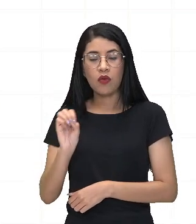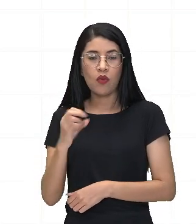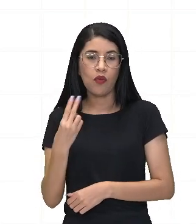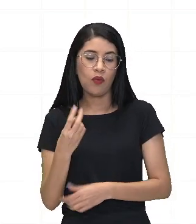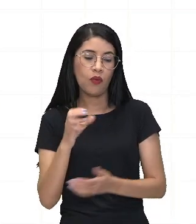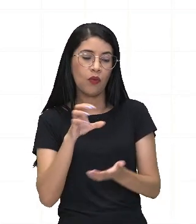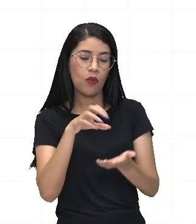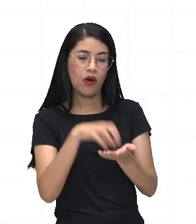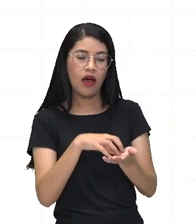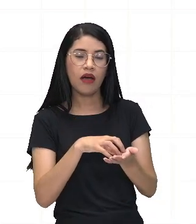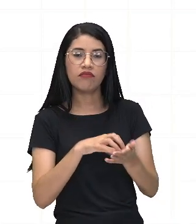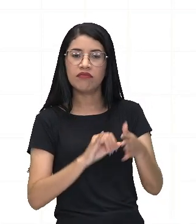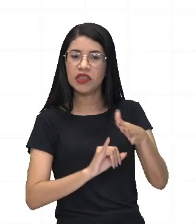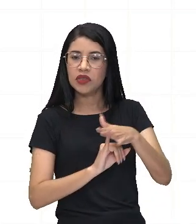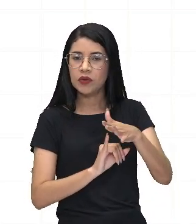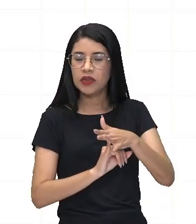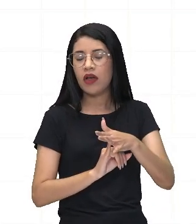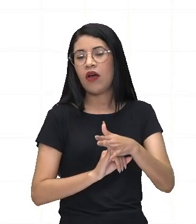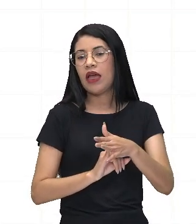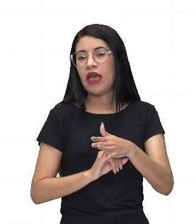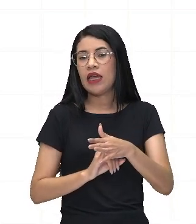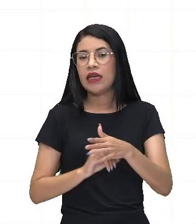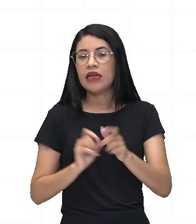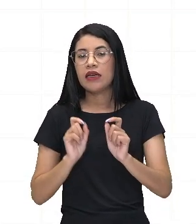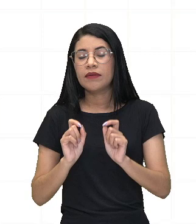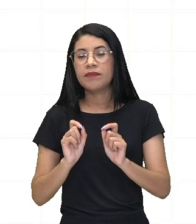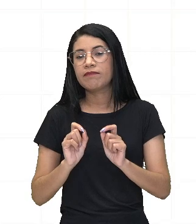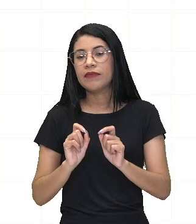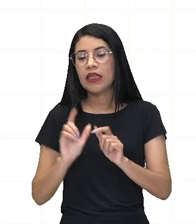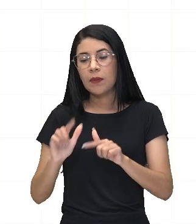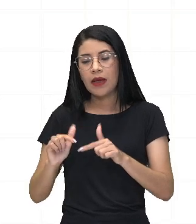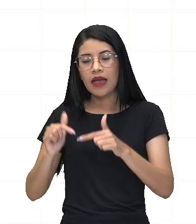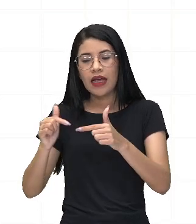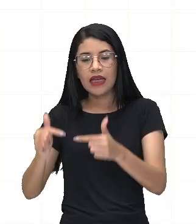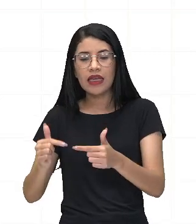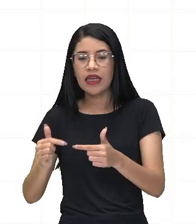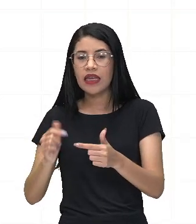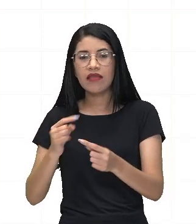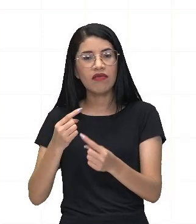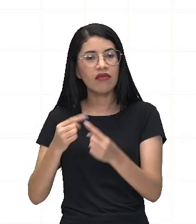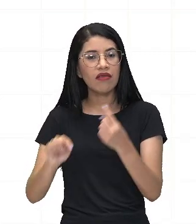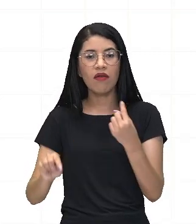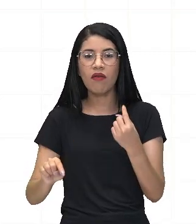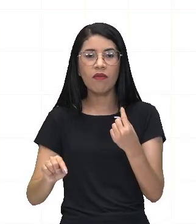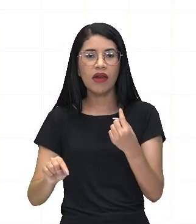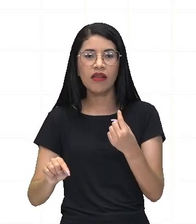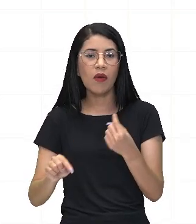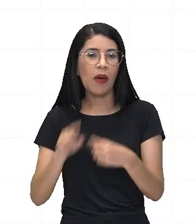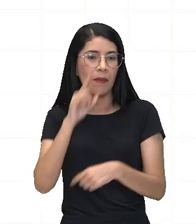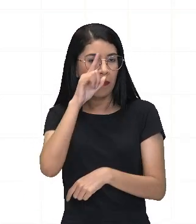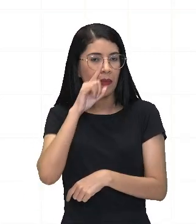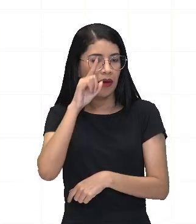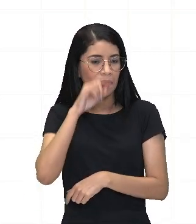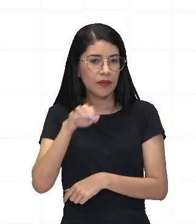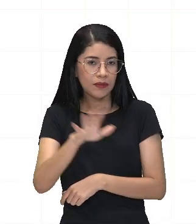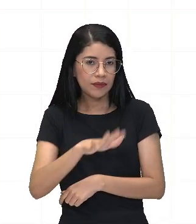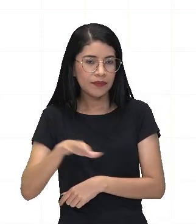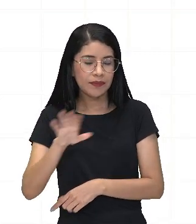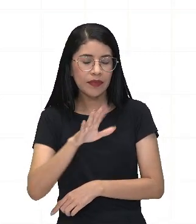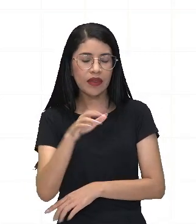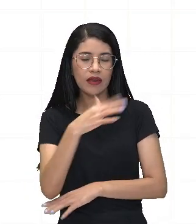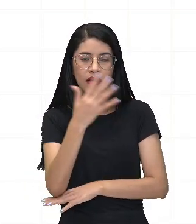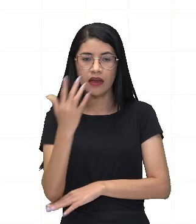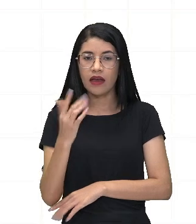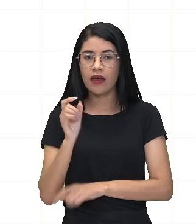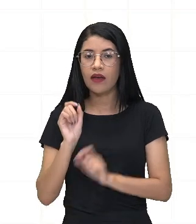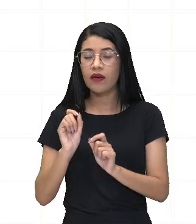uma organização está tomando alguma atitude que seja, digamos assim, nociva ao meio ambiente, então o